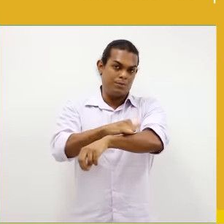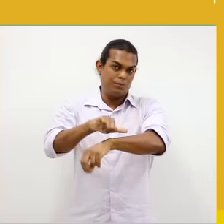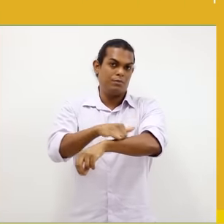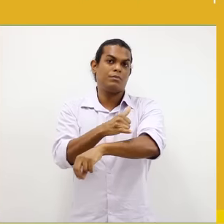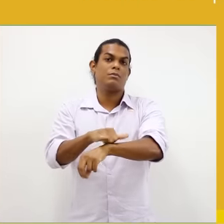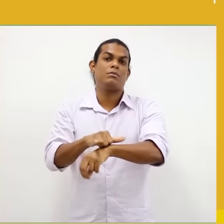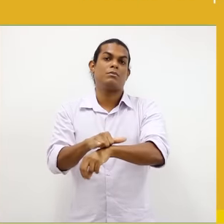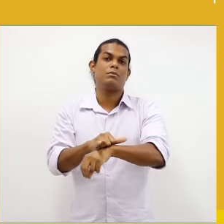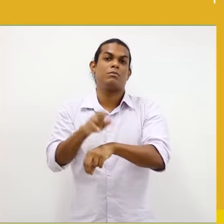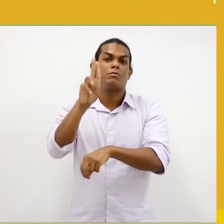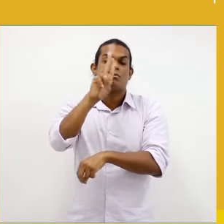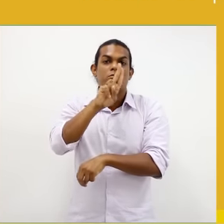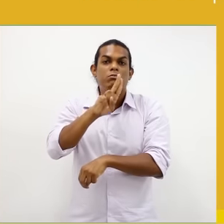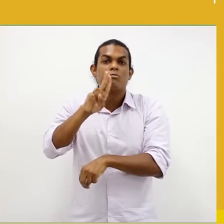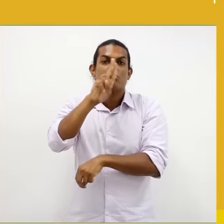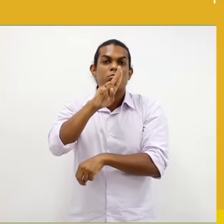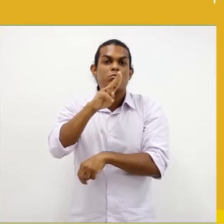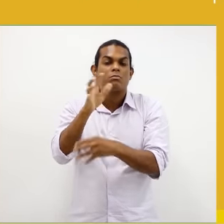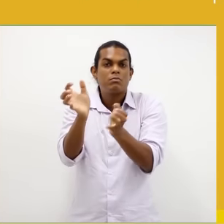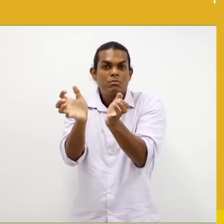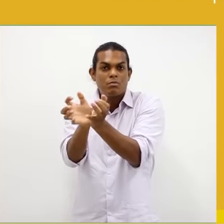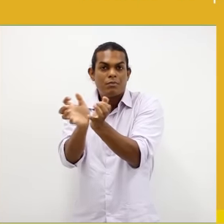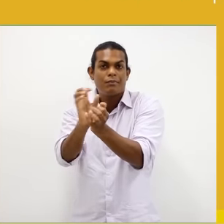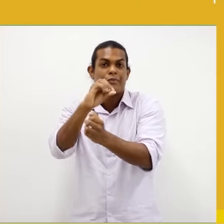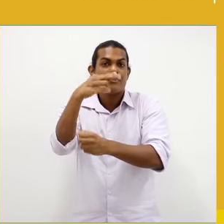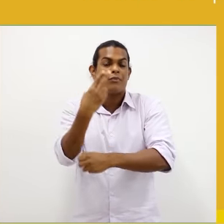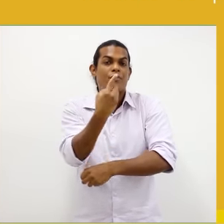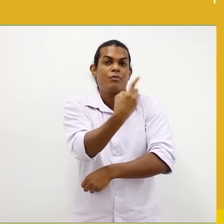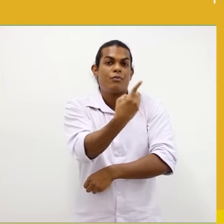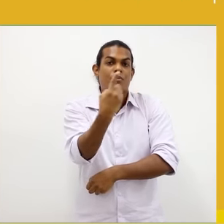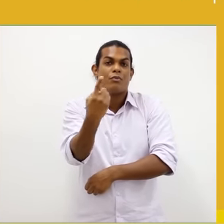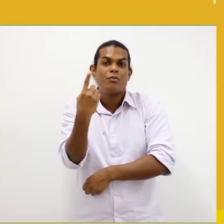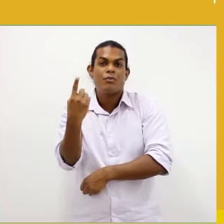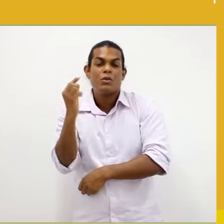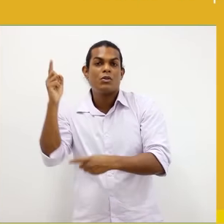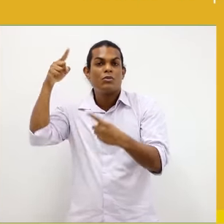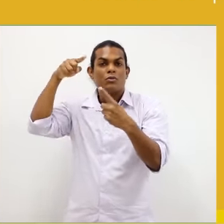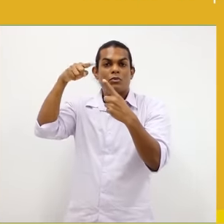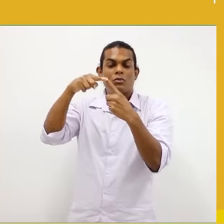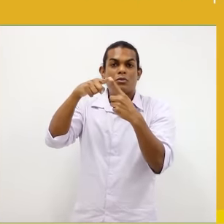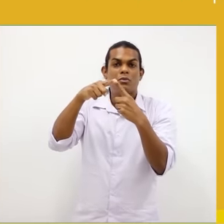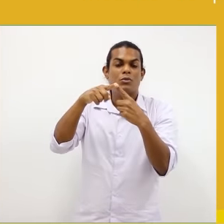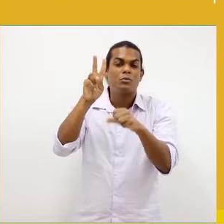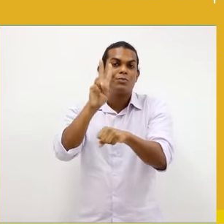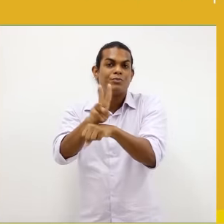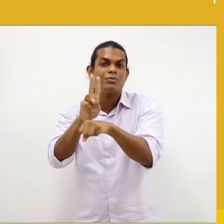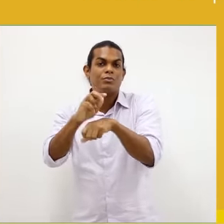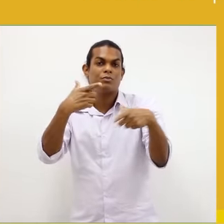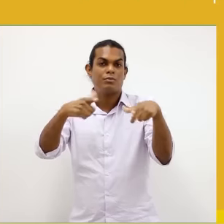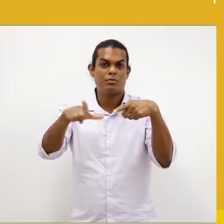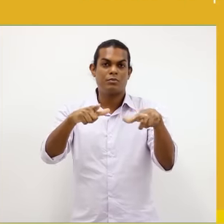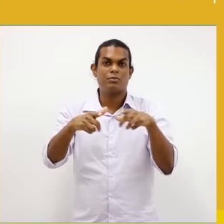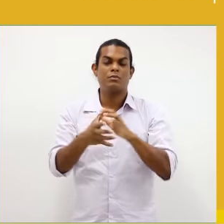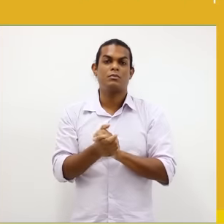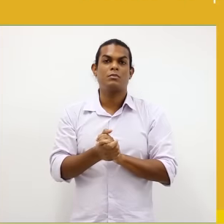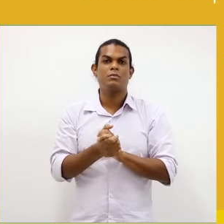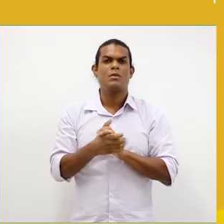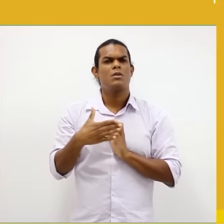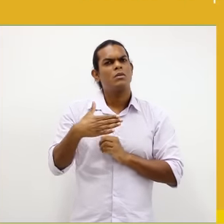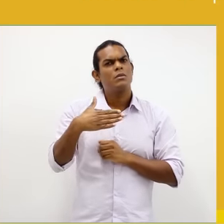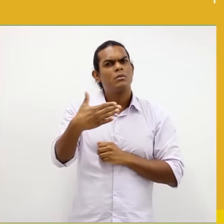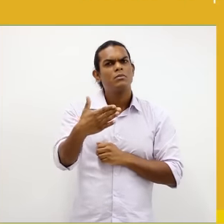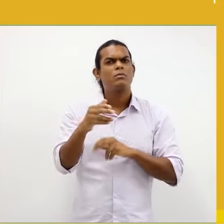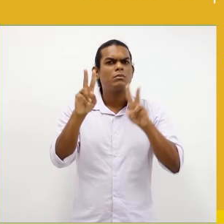protetivas, coletiva ou individual, que visam proteger o trabalhador com a exposição a esses riscos. Bom, na próxima fase nós